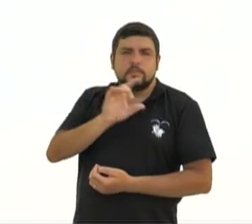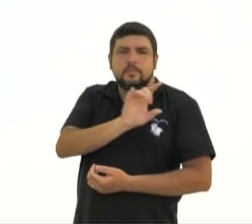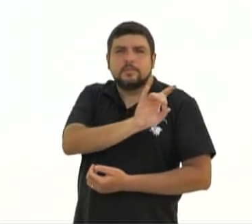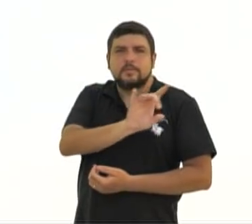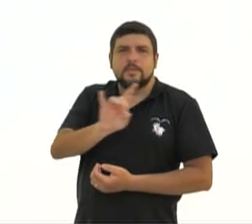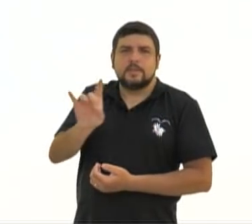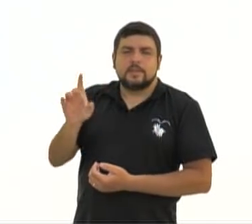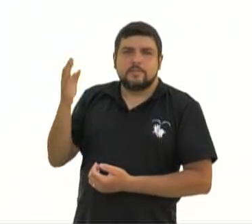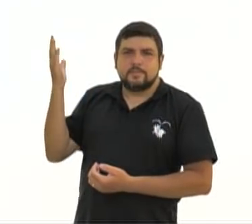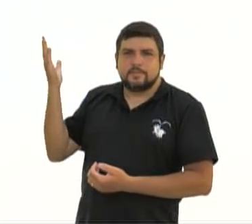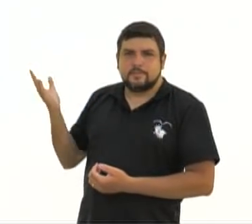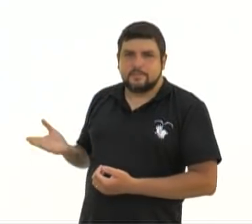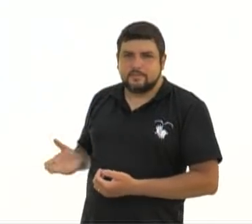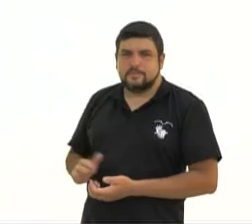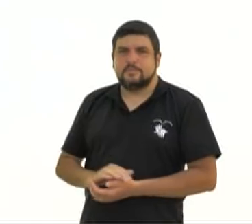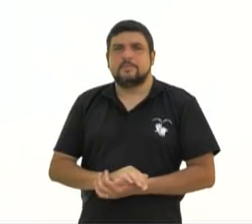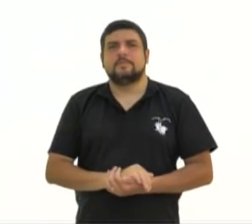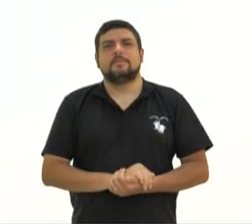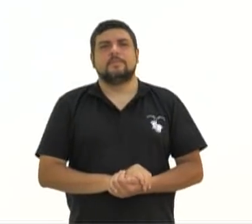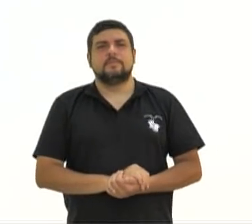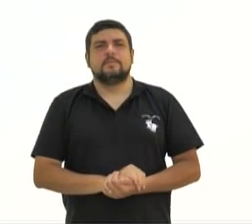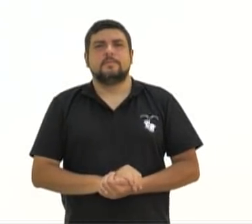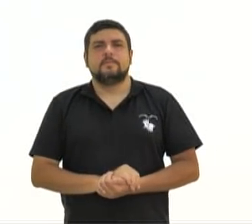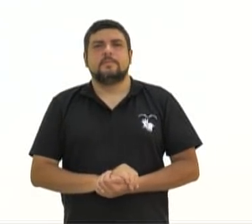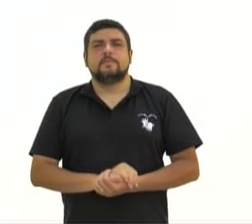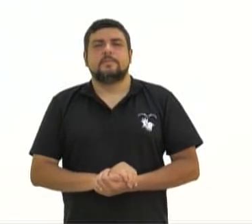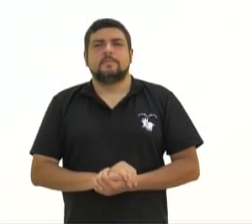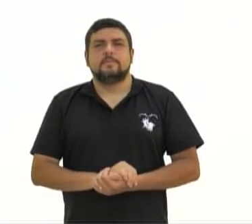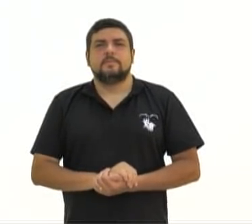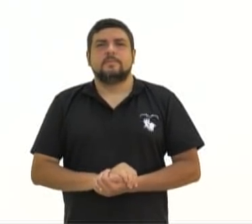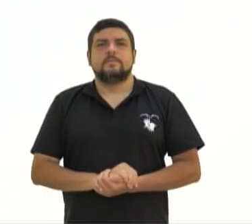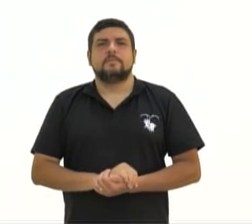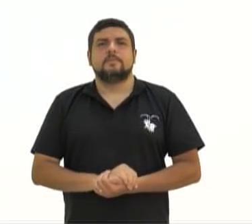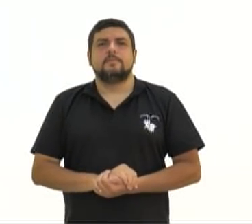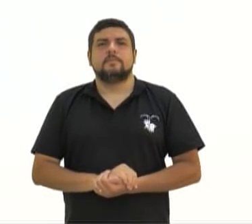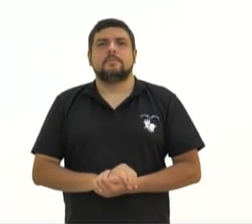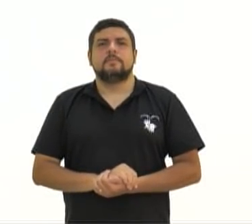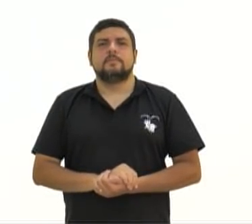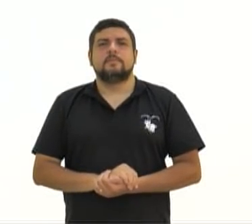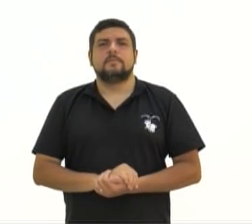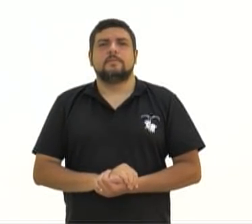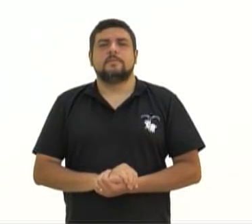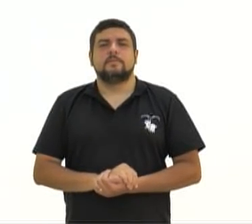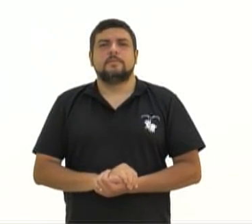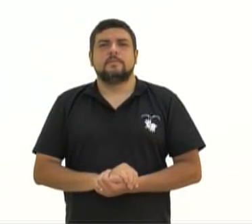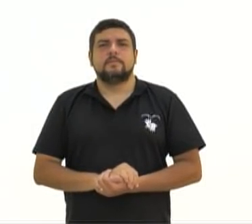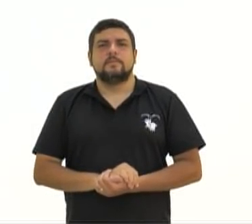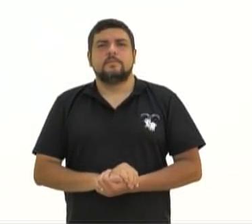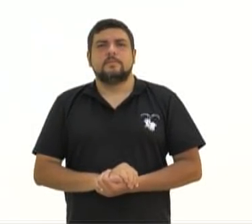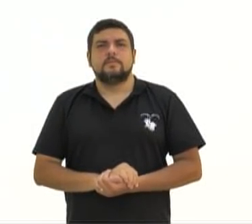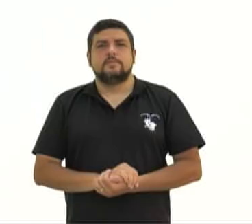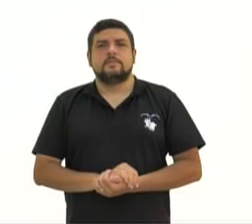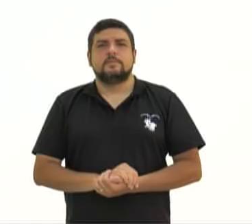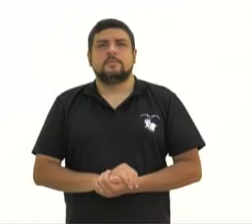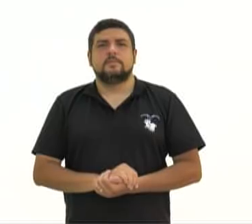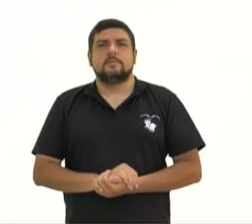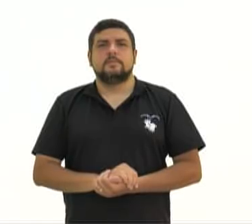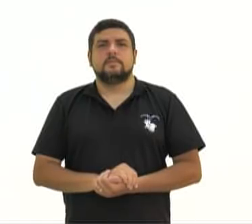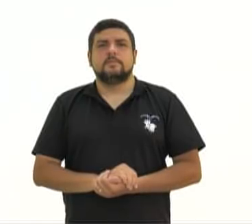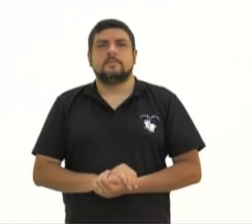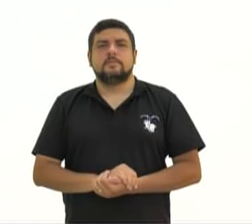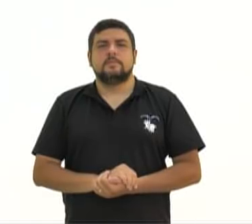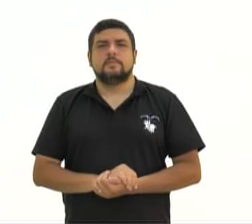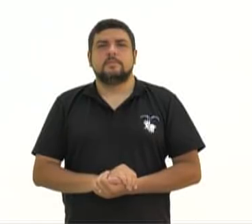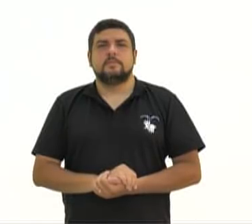Estadual Nirley Medeiros, de Curitiba. E a Ana Laura, da Escola Estadual João